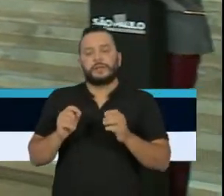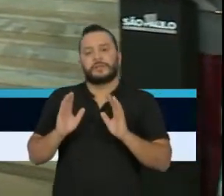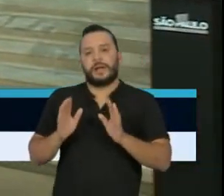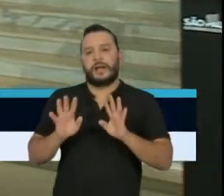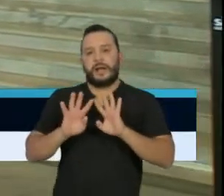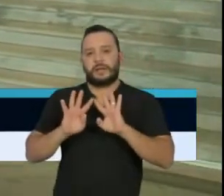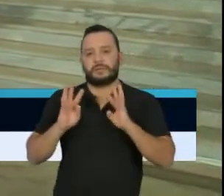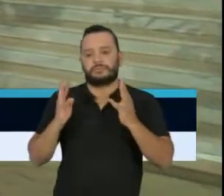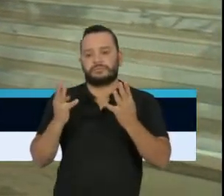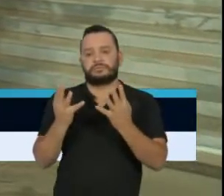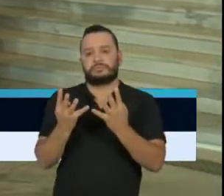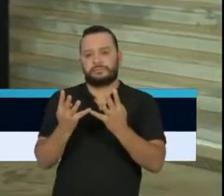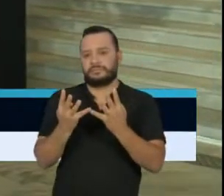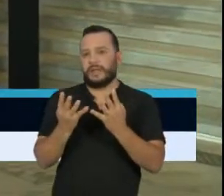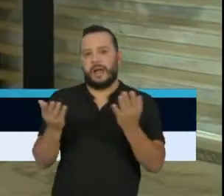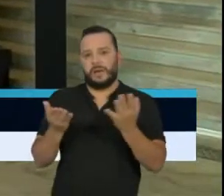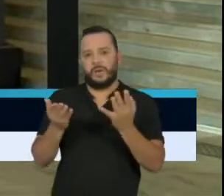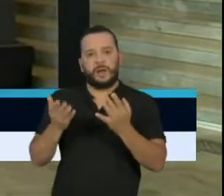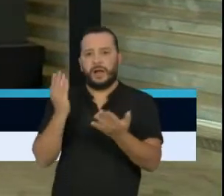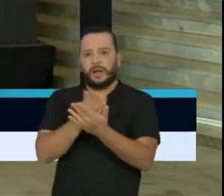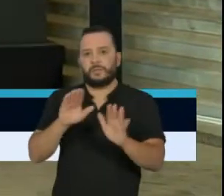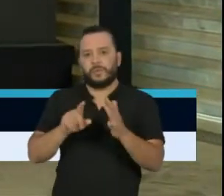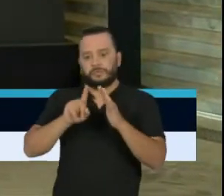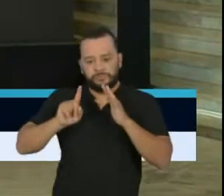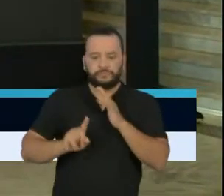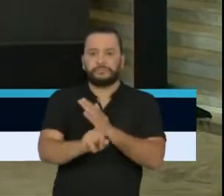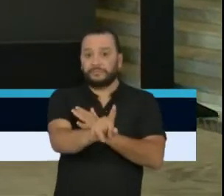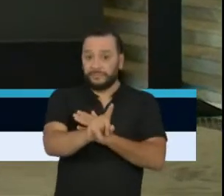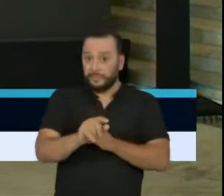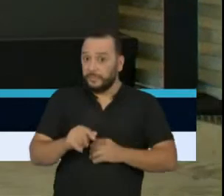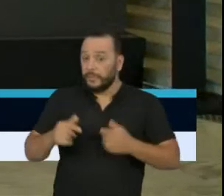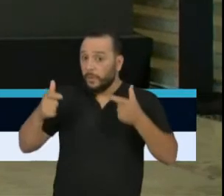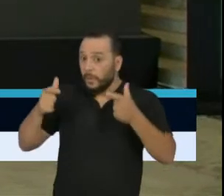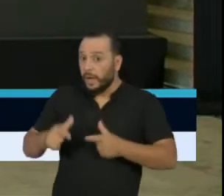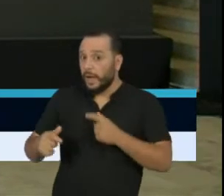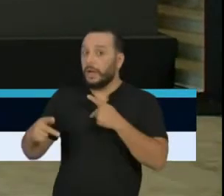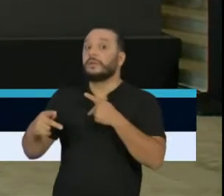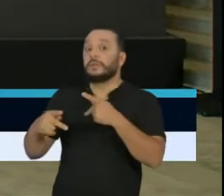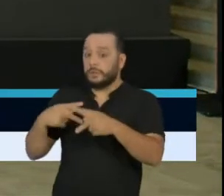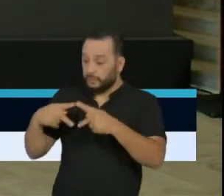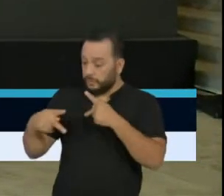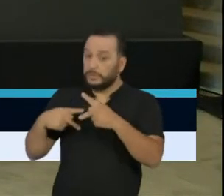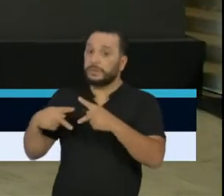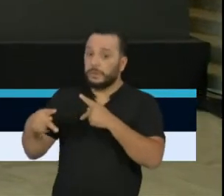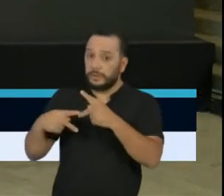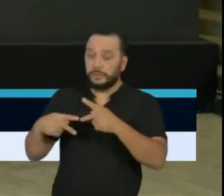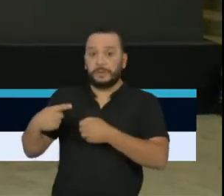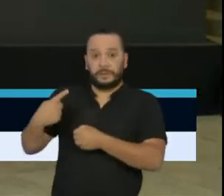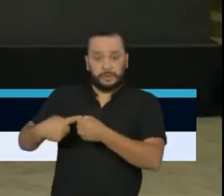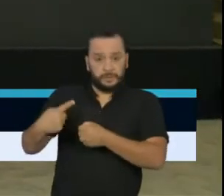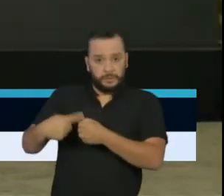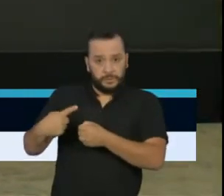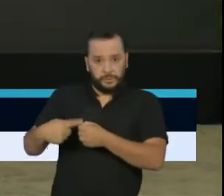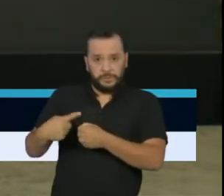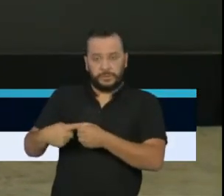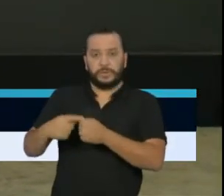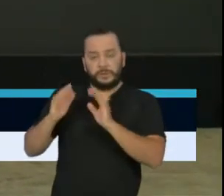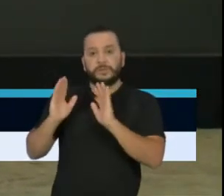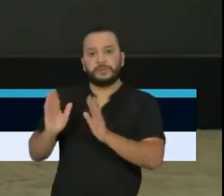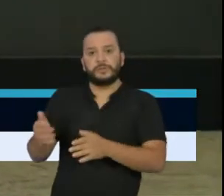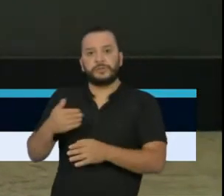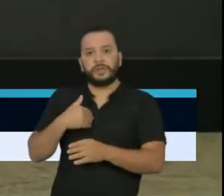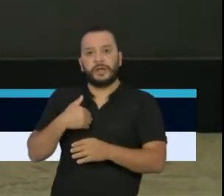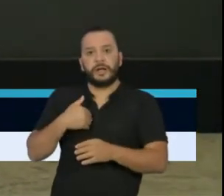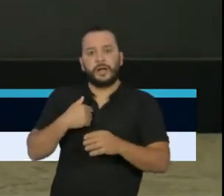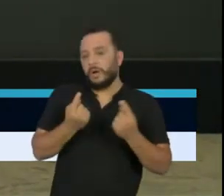José dos Campos, aqui no interior, o Ministério Público já precisou entrar na justiça contra o prefeito, mas a Prefeitura já